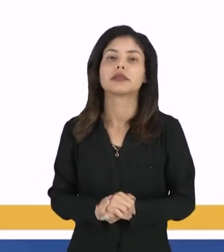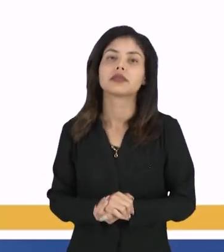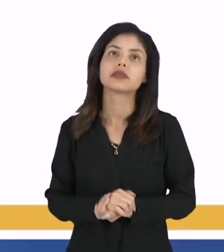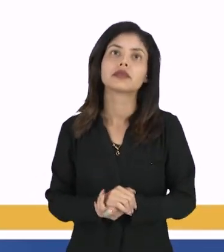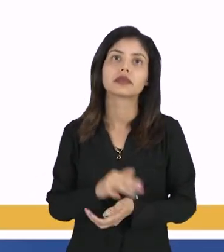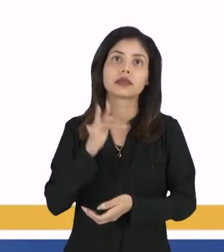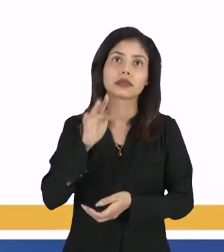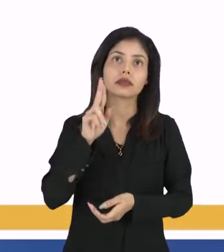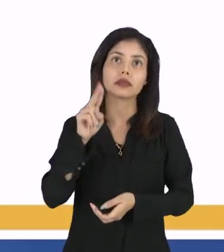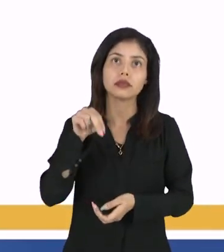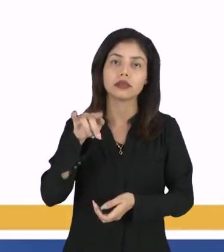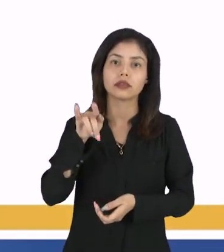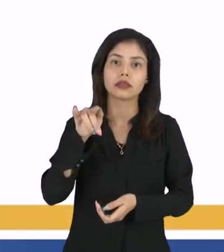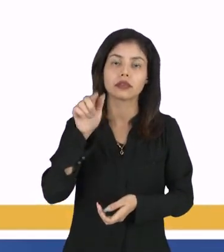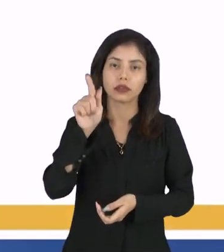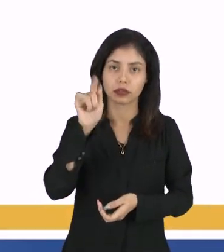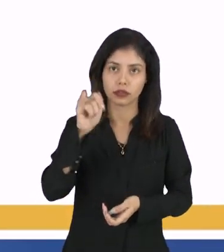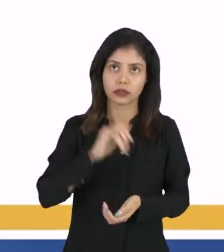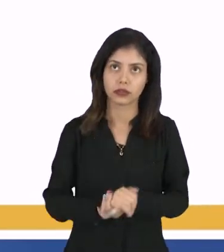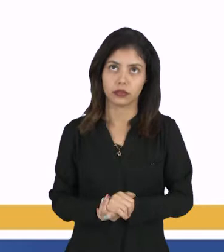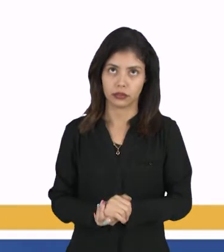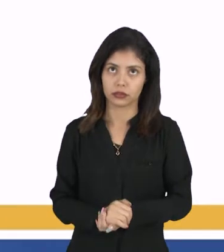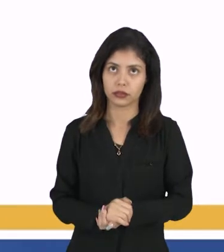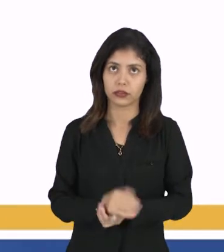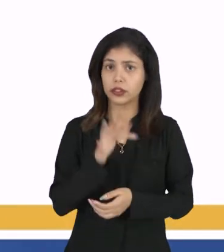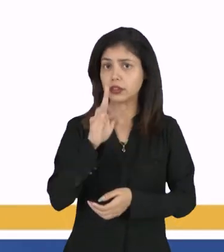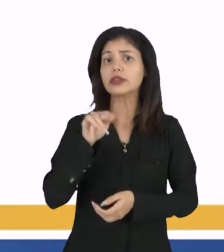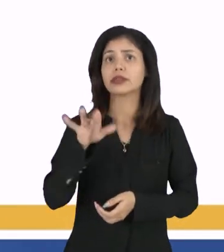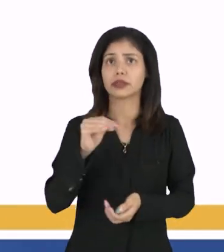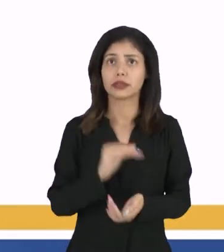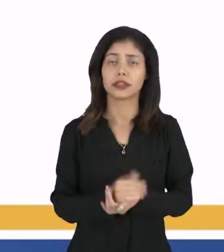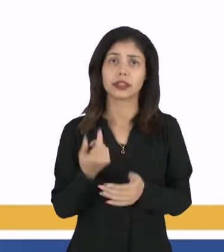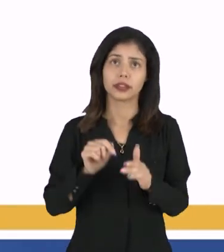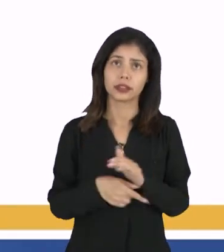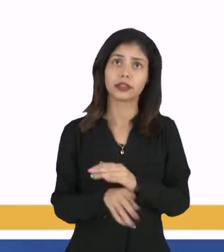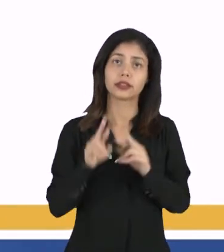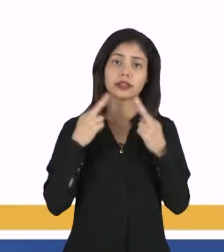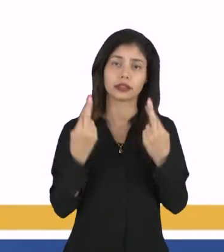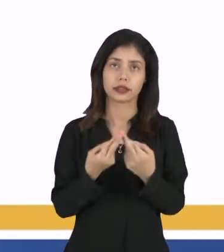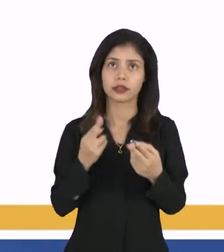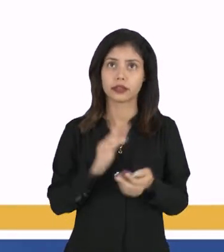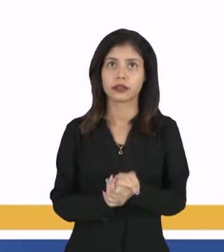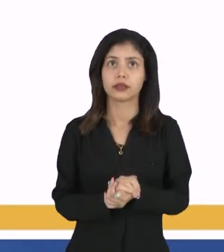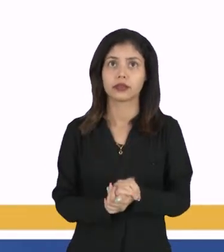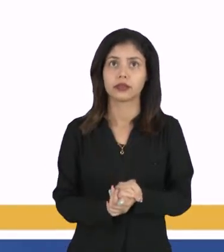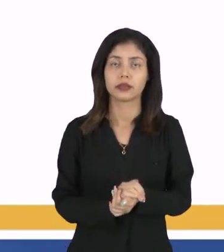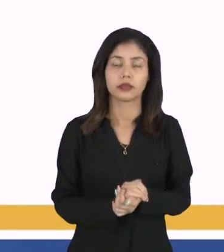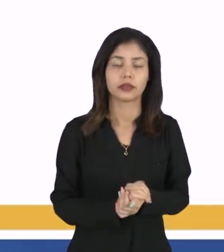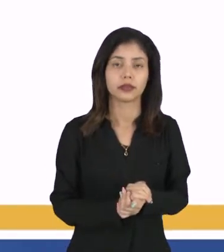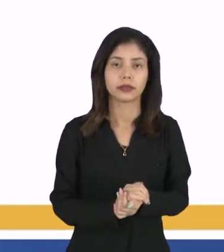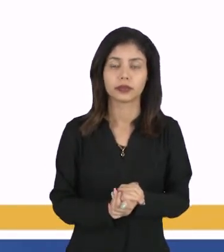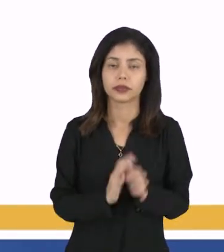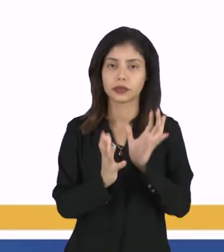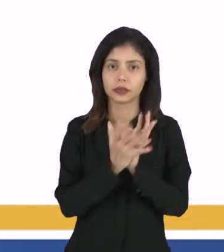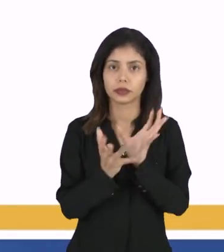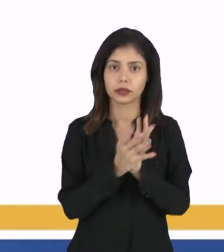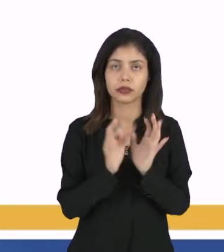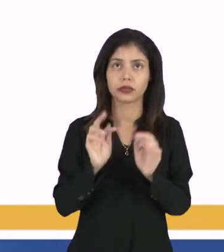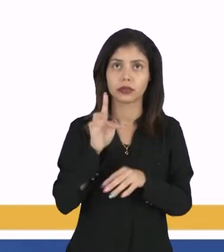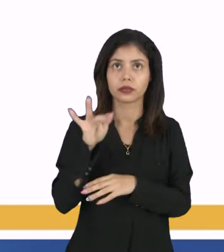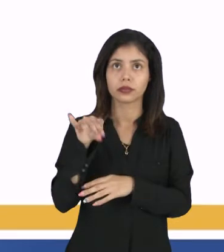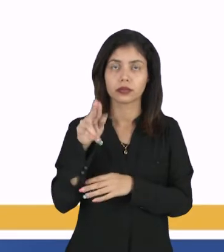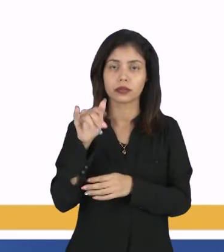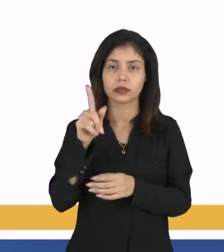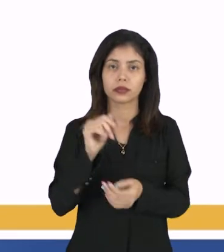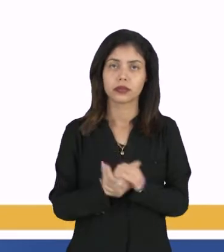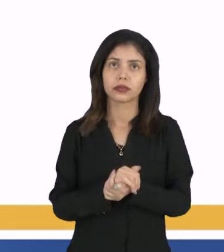né? Fungi já lembra, né? Um pouco de fungos, que é exatamente o que está dentro desse reino, né? Dentro desse reino, dentro desse grupo, estão os